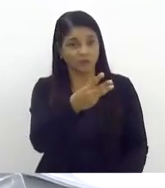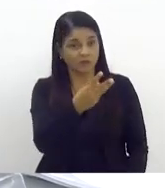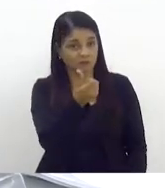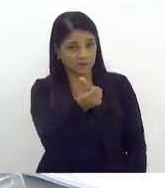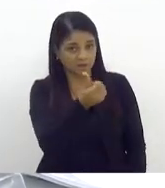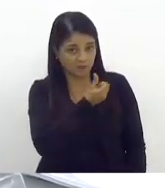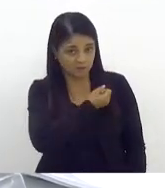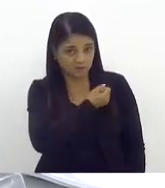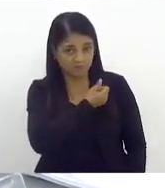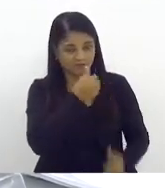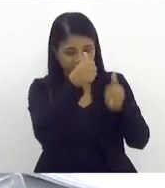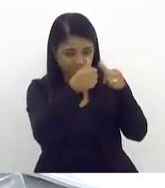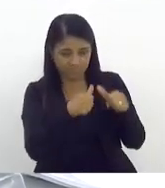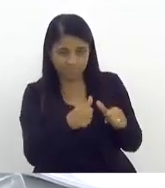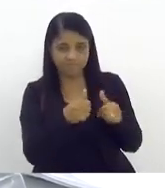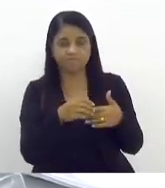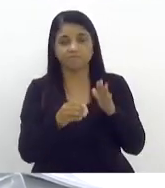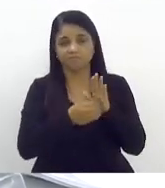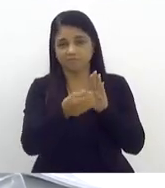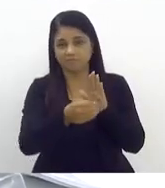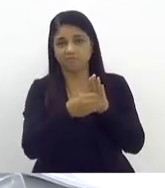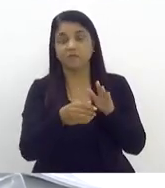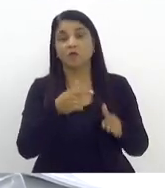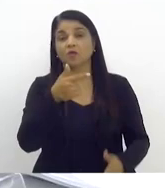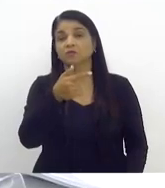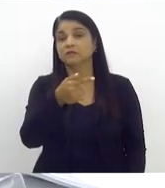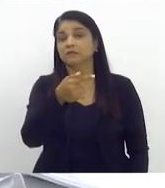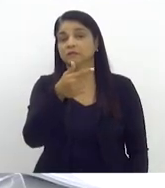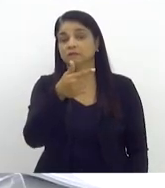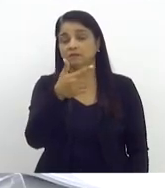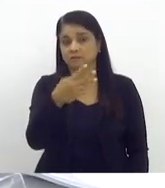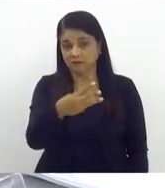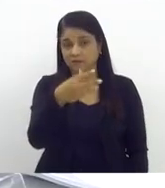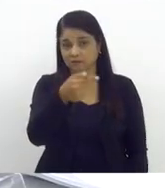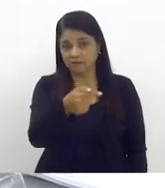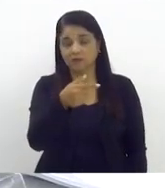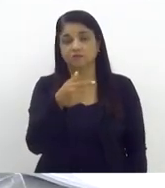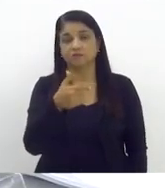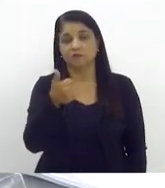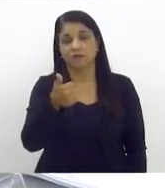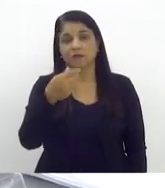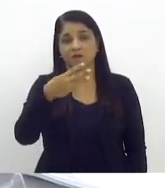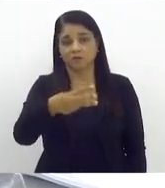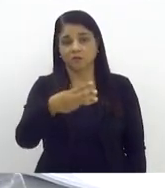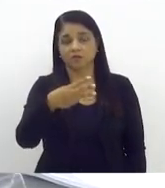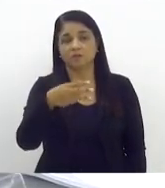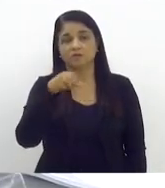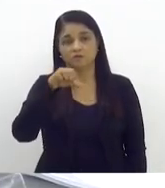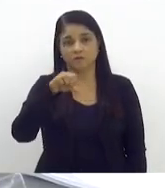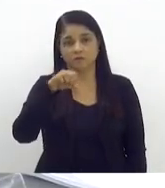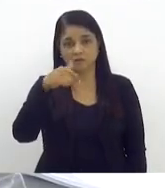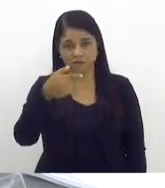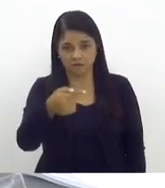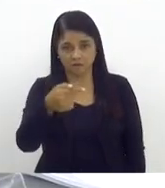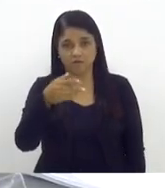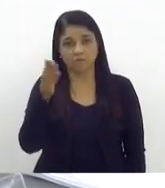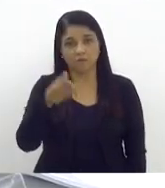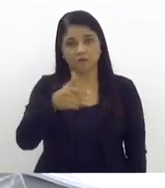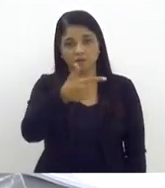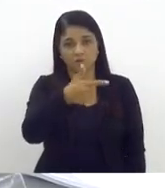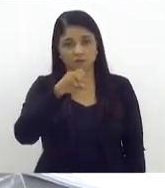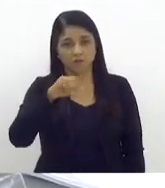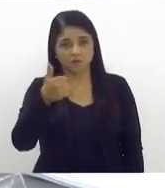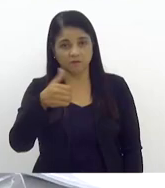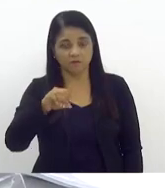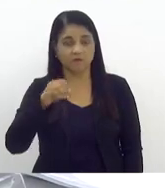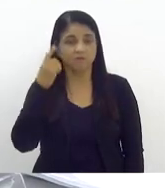do parecer. Passo ao 37 da pauta. É o PL 1497 de 2019, de autoria do deputado